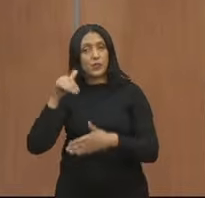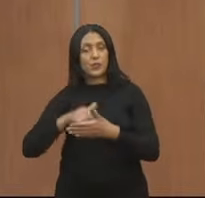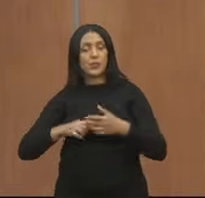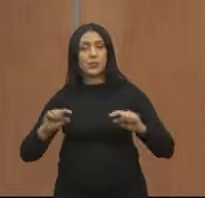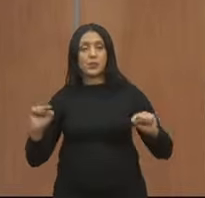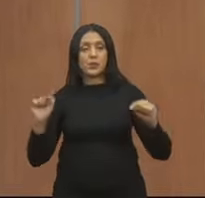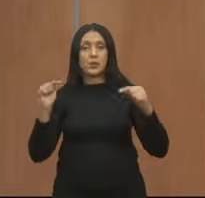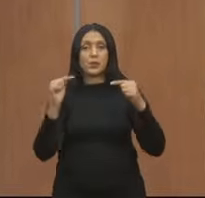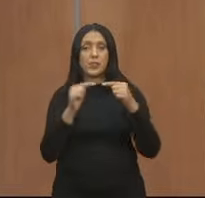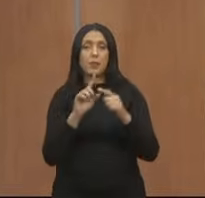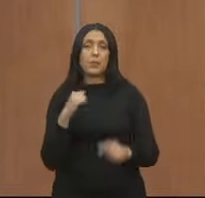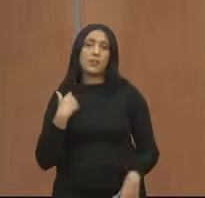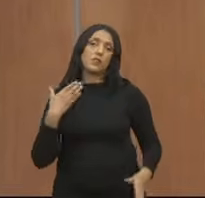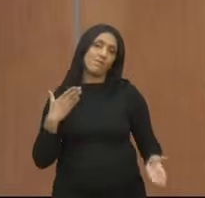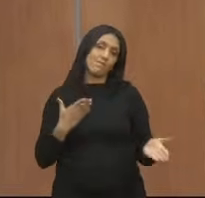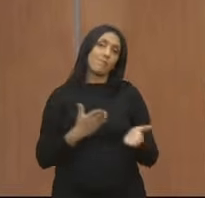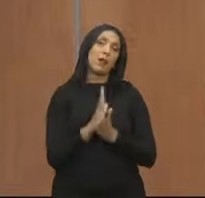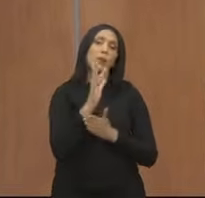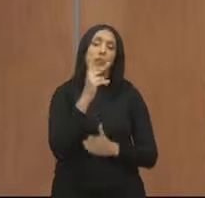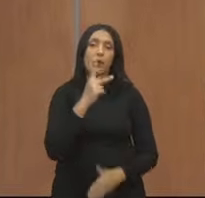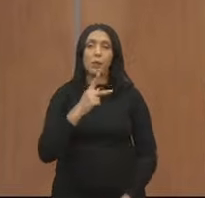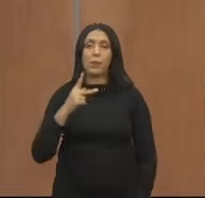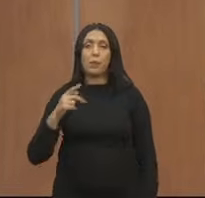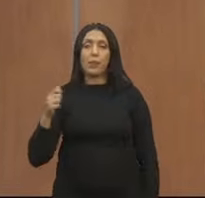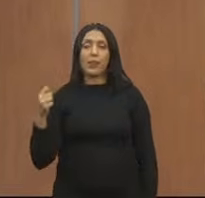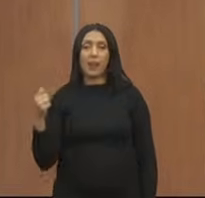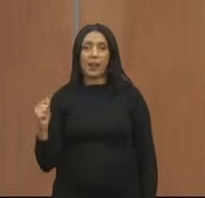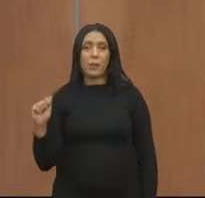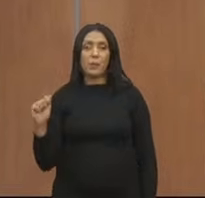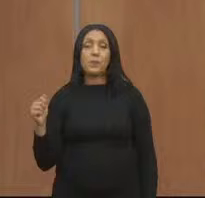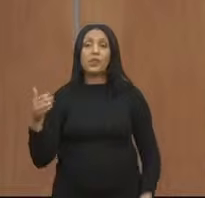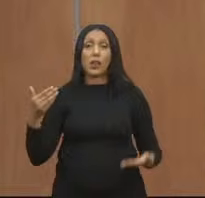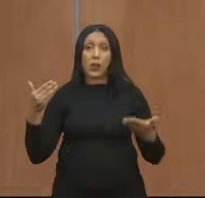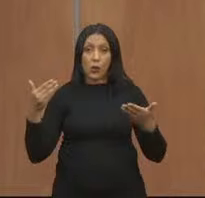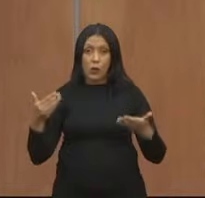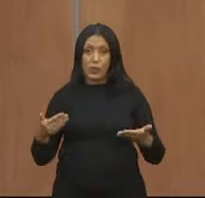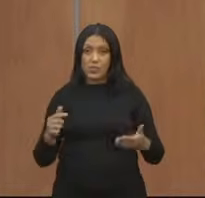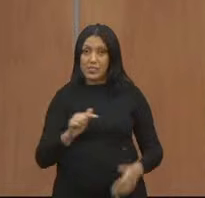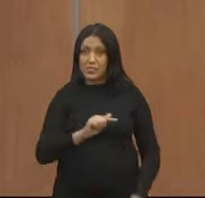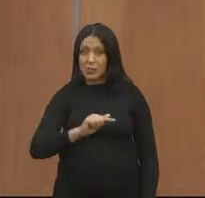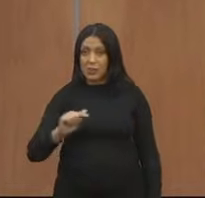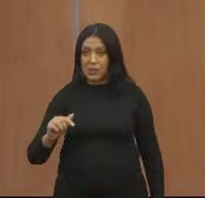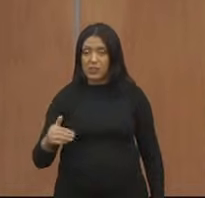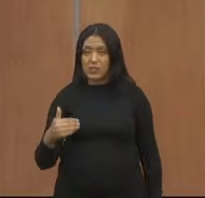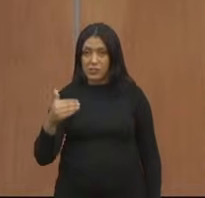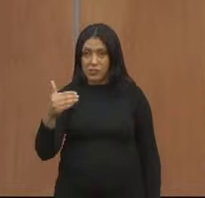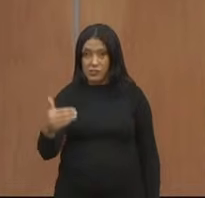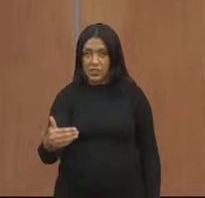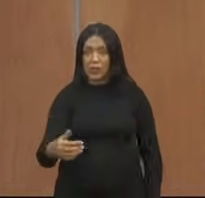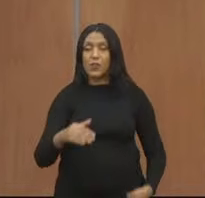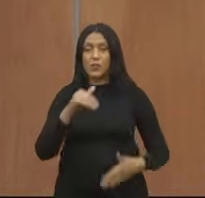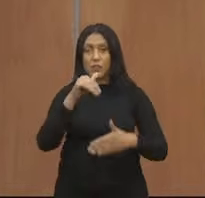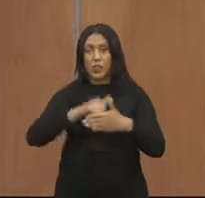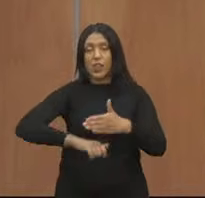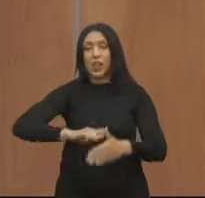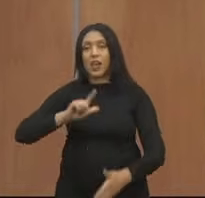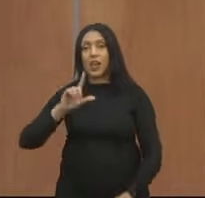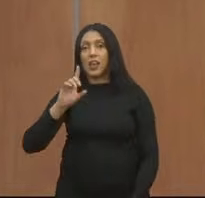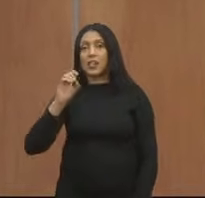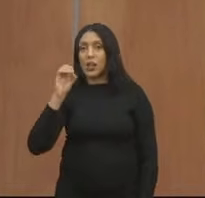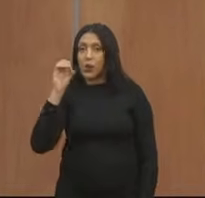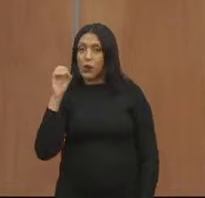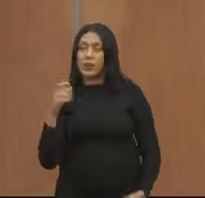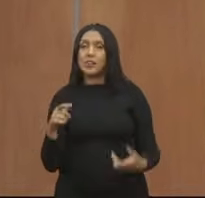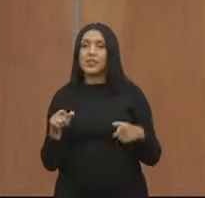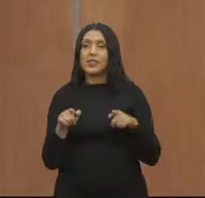na próxima semana já partir para a segunda parte de LDO e LUA. Muito obrigado a todos, um abraço e conto com o